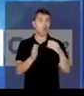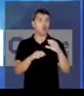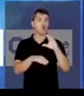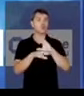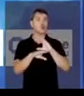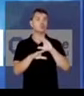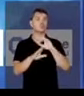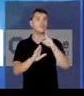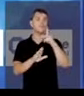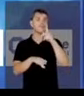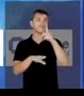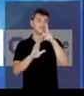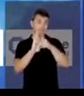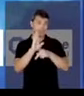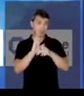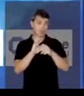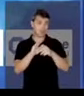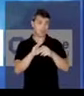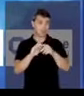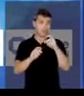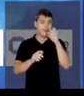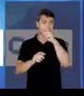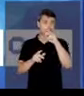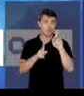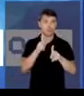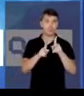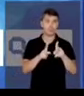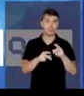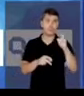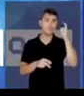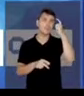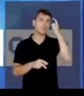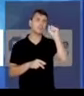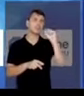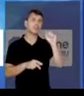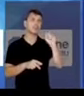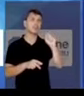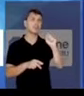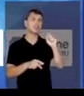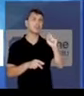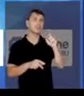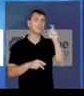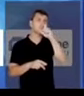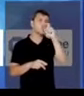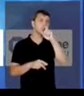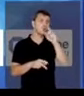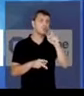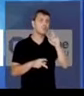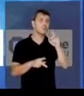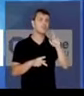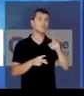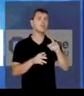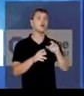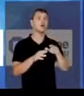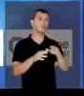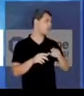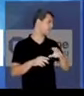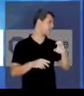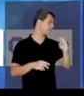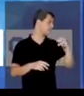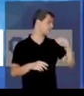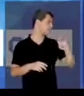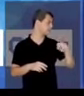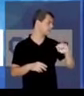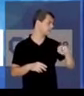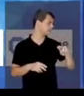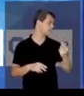que eles contavam eram vendidas como se fosse verdade. E nós tratamos então de desmentir esse deus de barro.